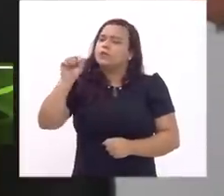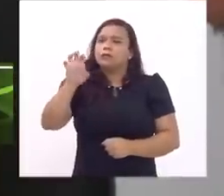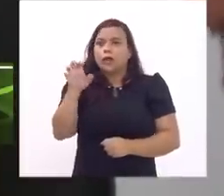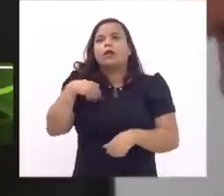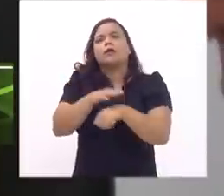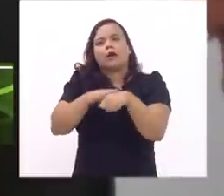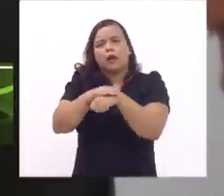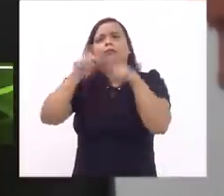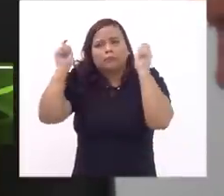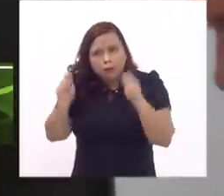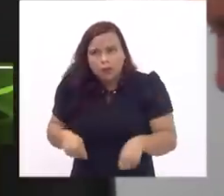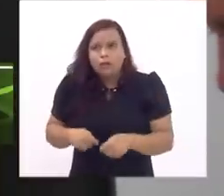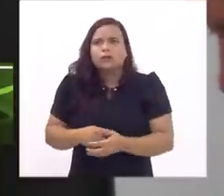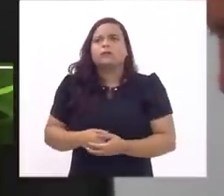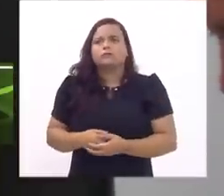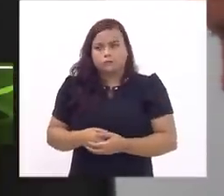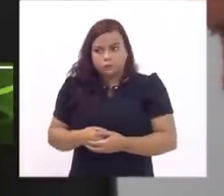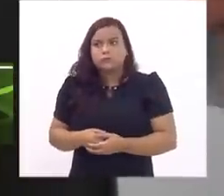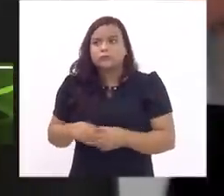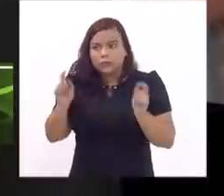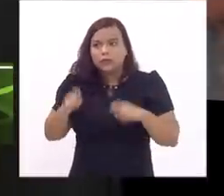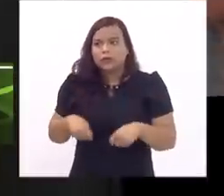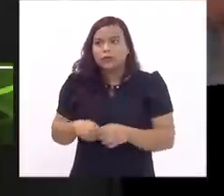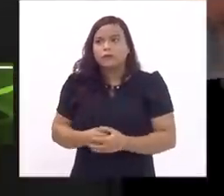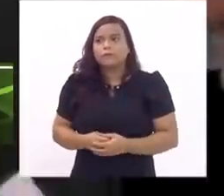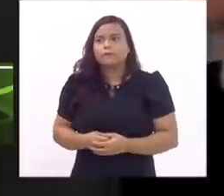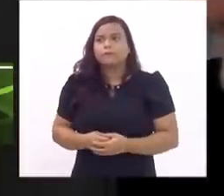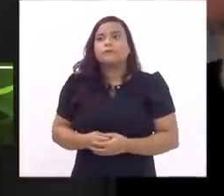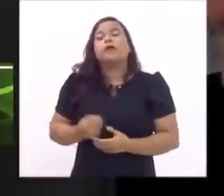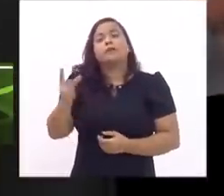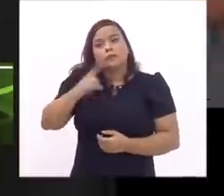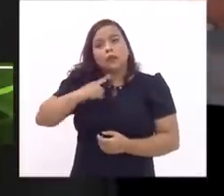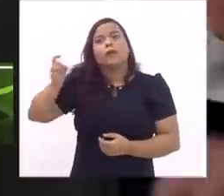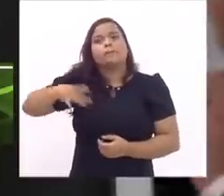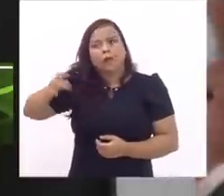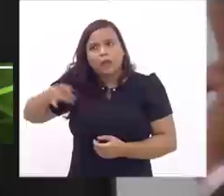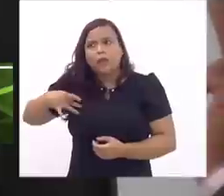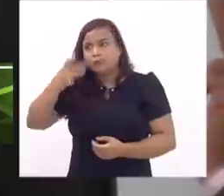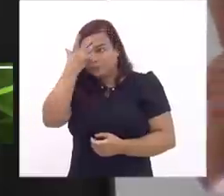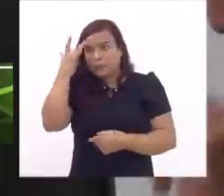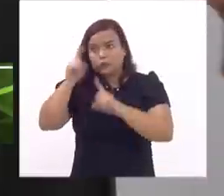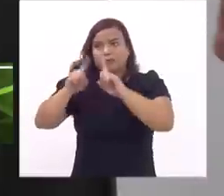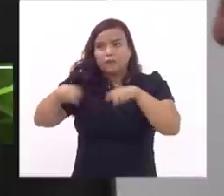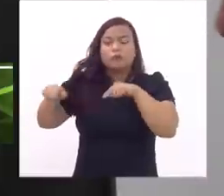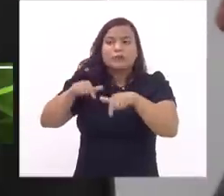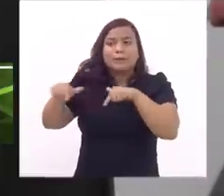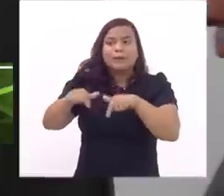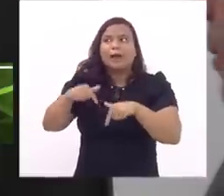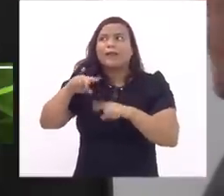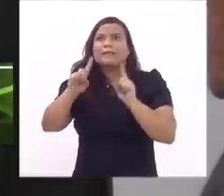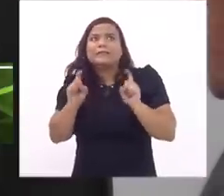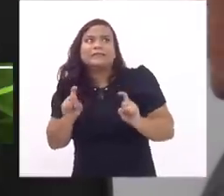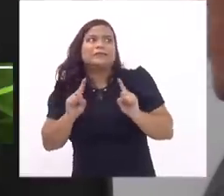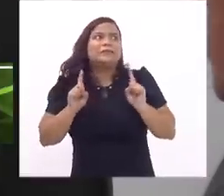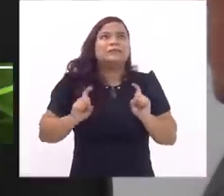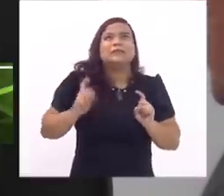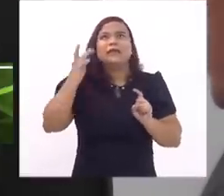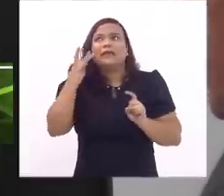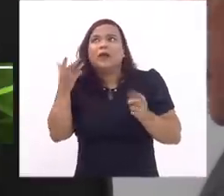Repito. Há um medo, sim, há uma situação. Uma situação